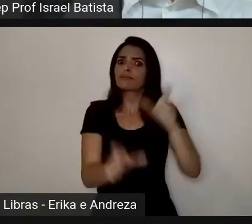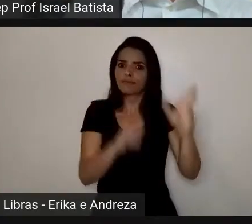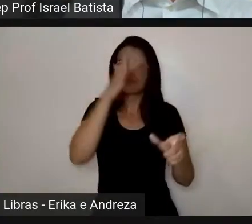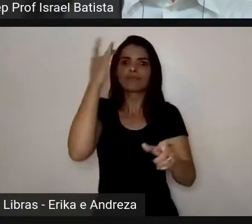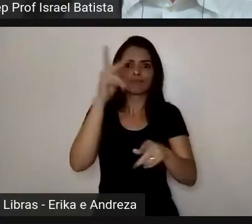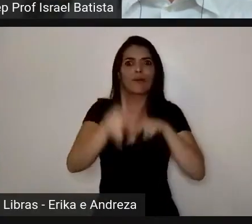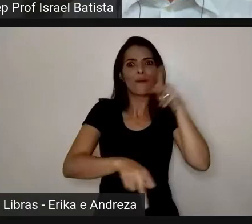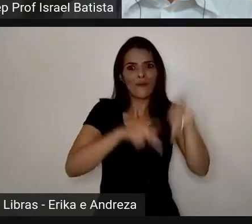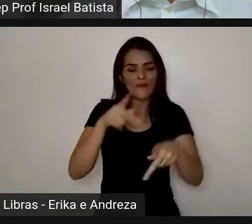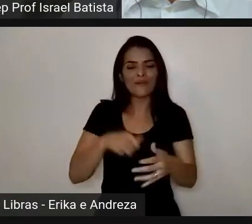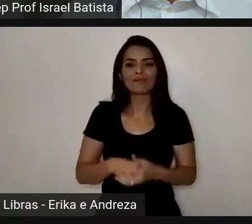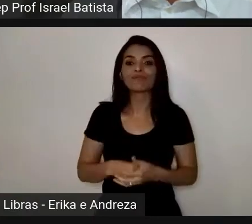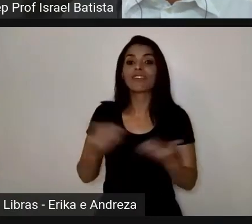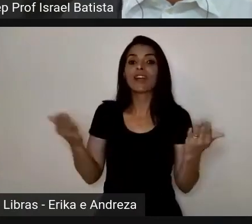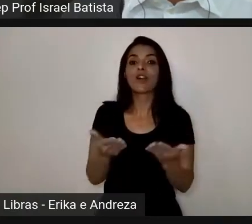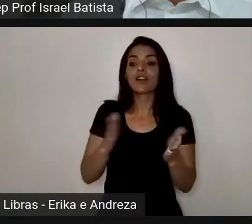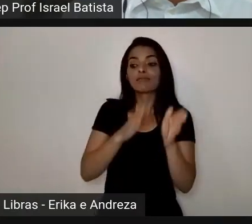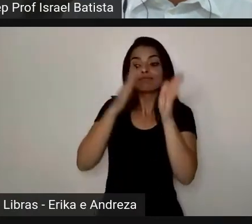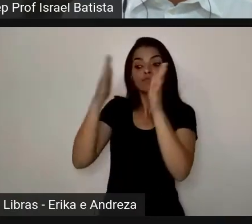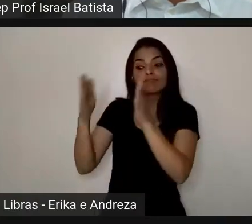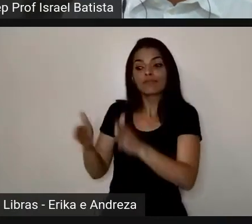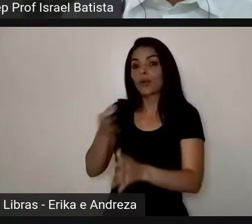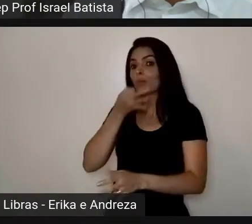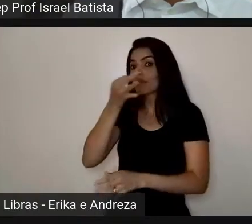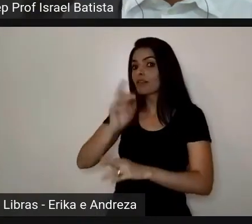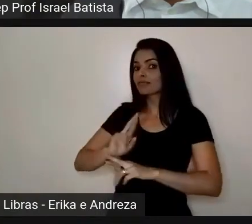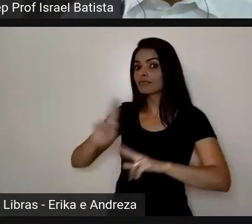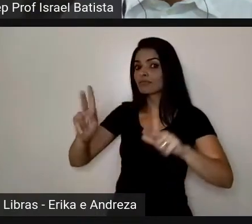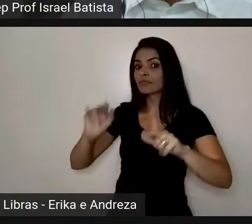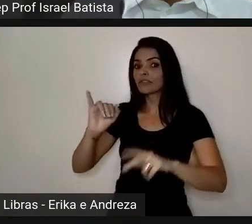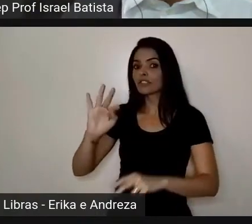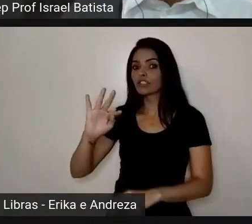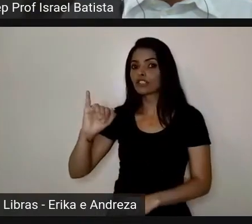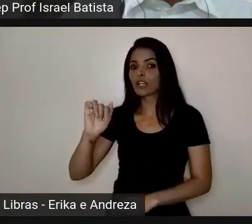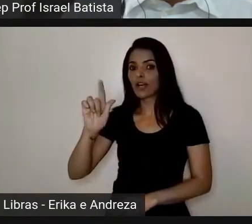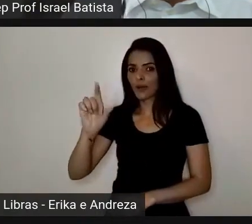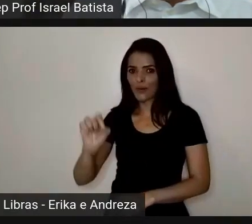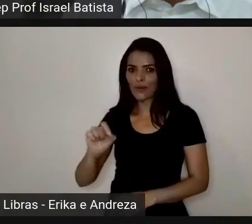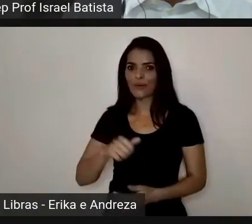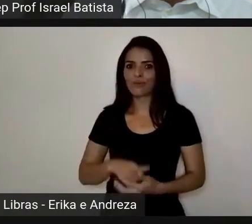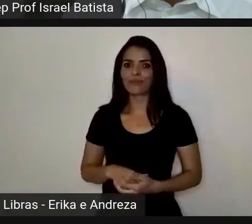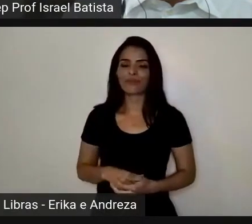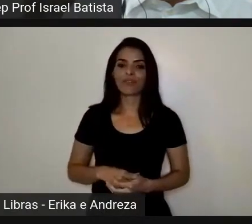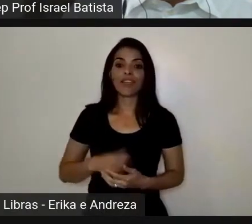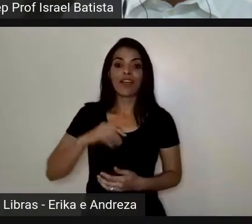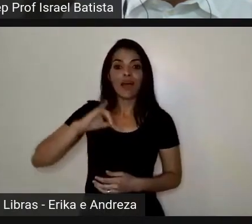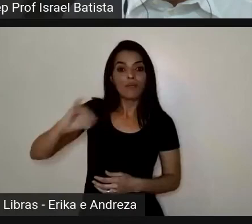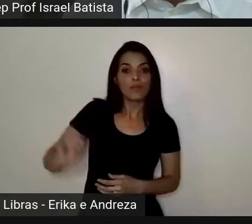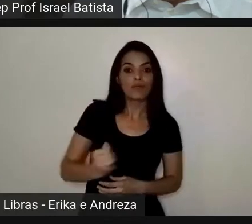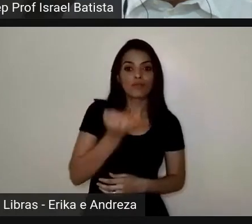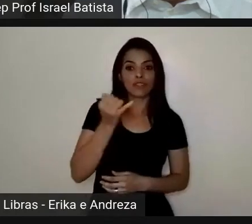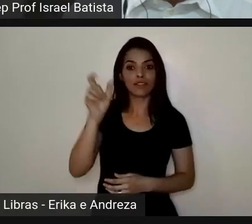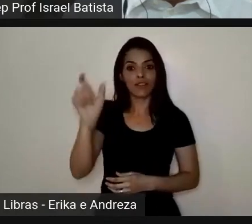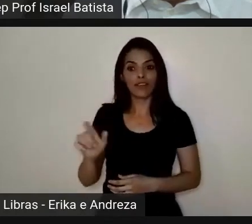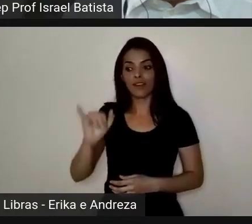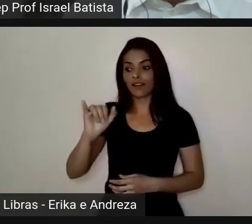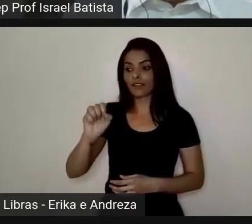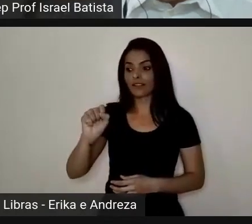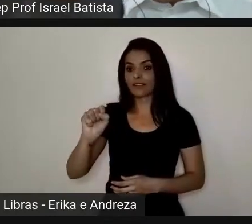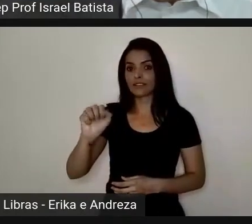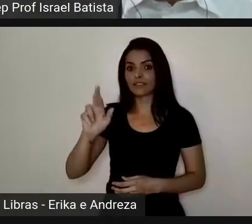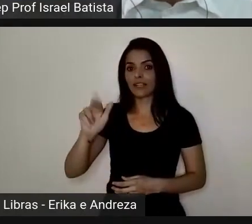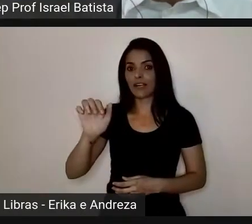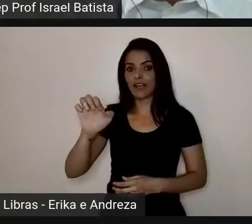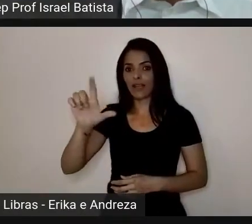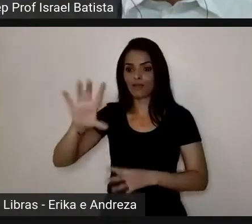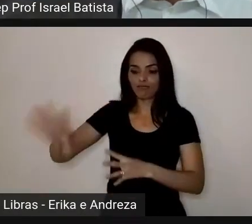o outro lado, vai ouvir o deputado Tiago Mitrô. Deputado, se o senhor quiser aproveitar já a fala do professor Israel e fazer,